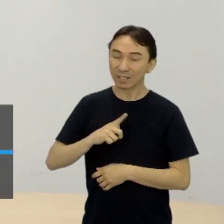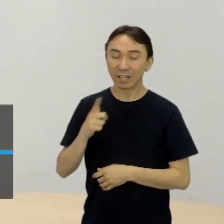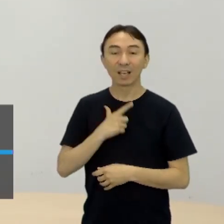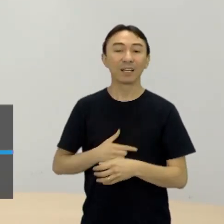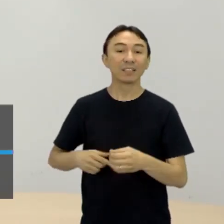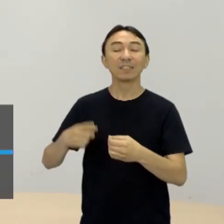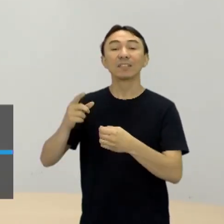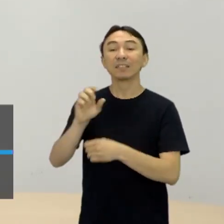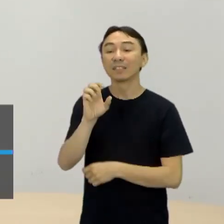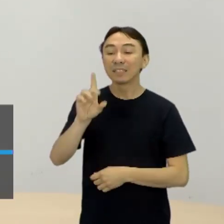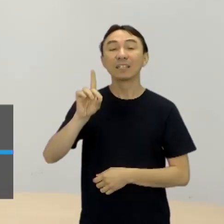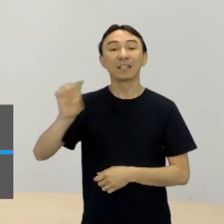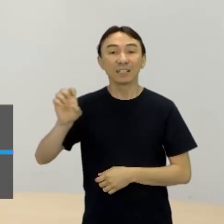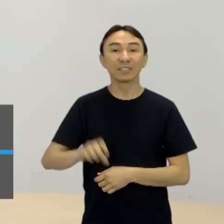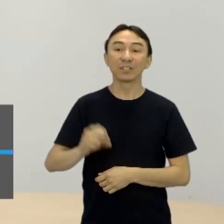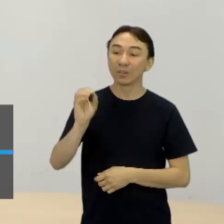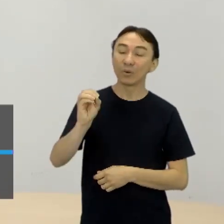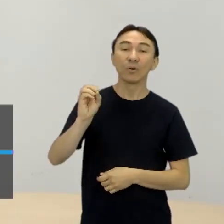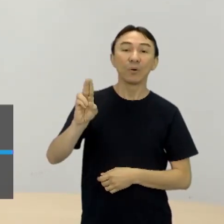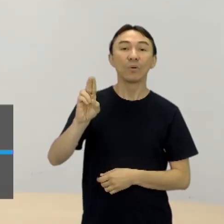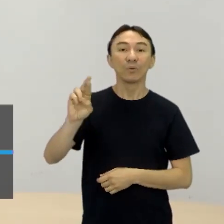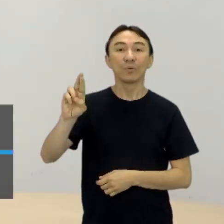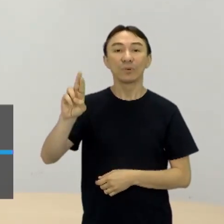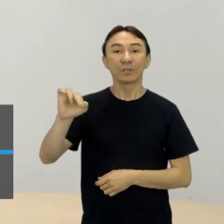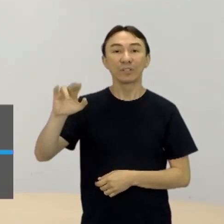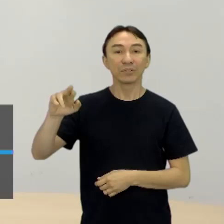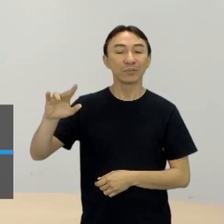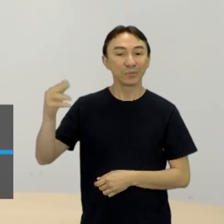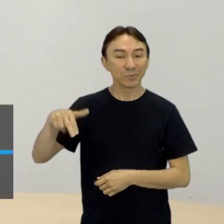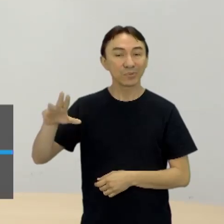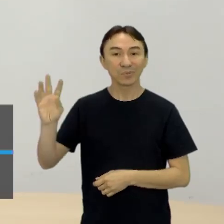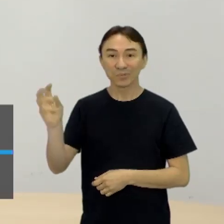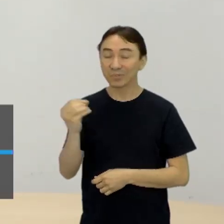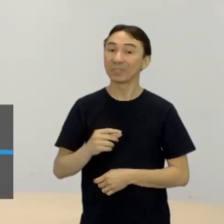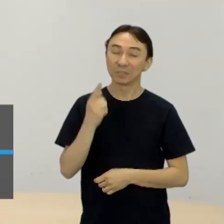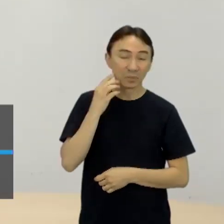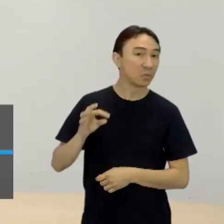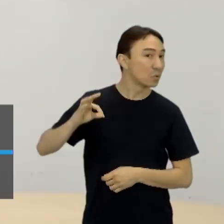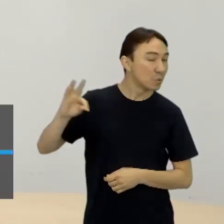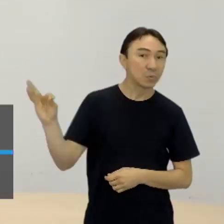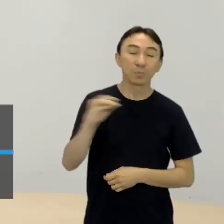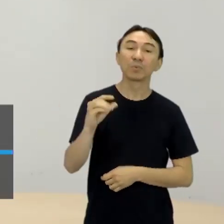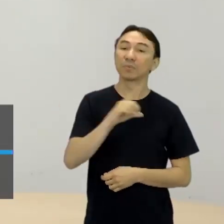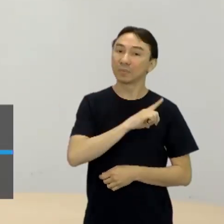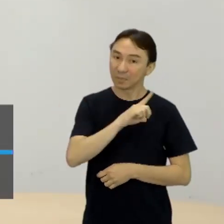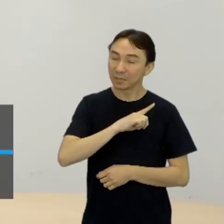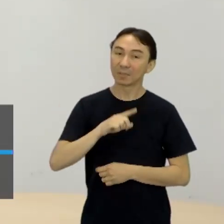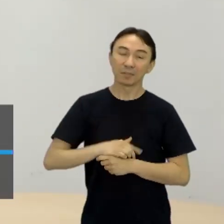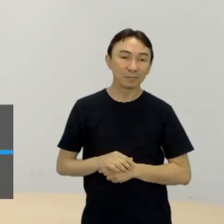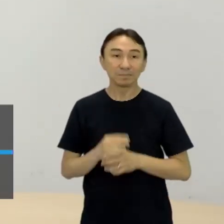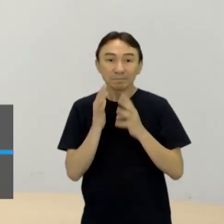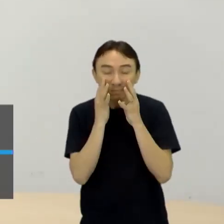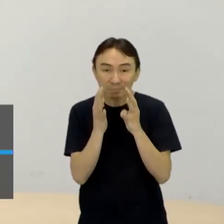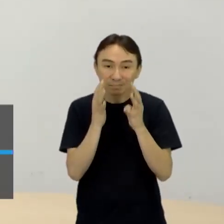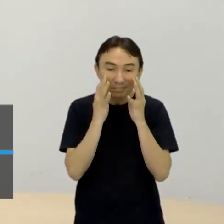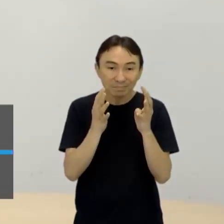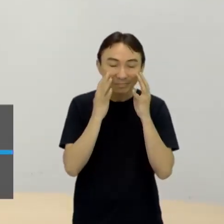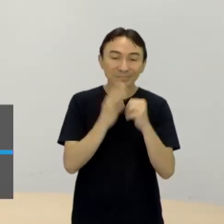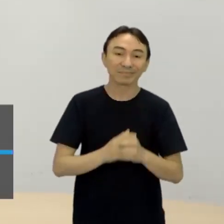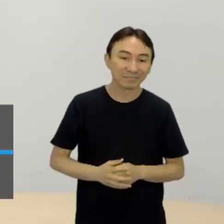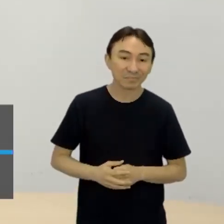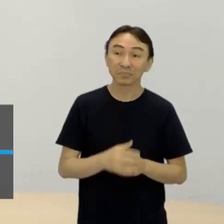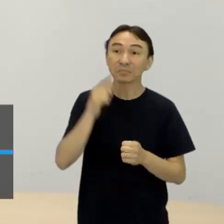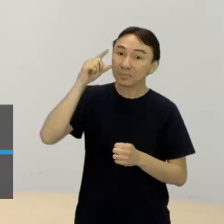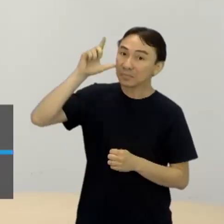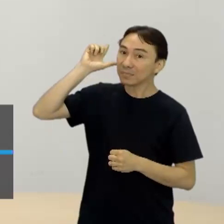grande abraço, diz que todos os professores estão lá na diretoria acompanhando. Ela já estava aqui ontem, não deu tempo de ler o recadinho de vocês, mas